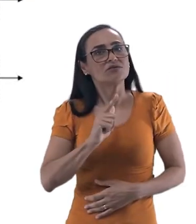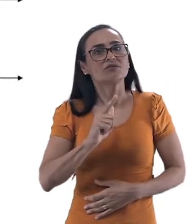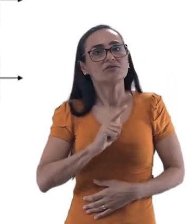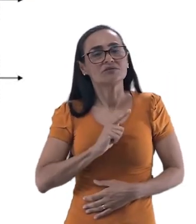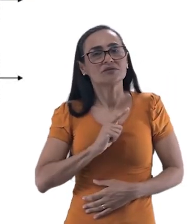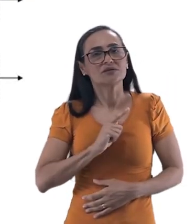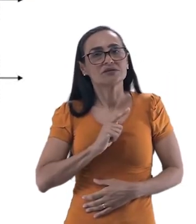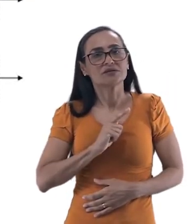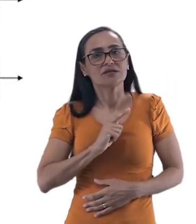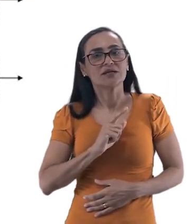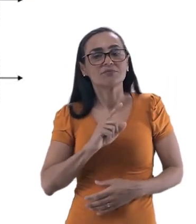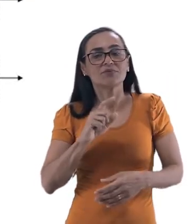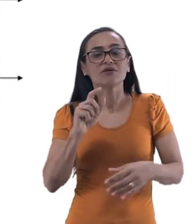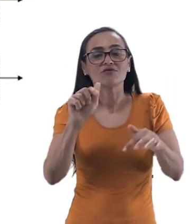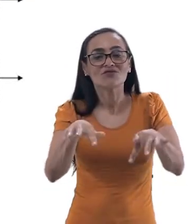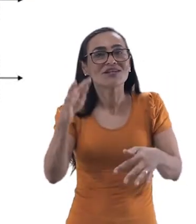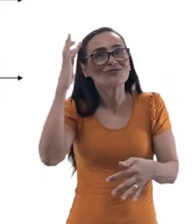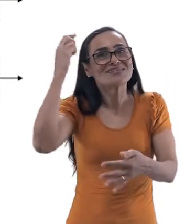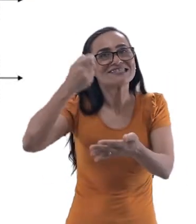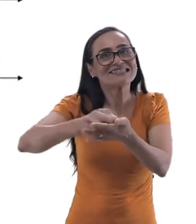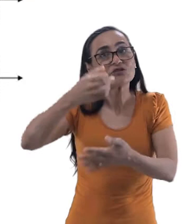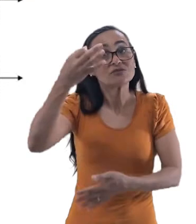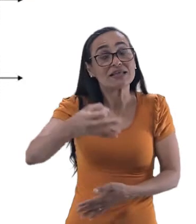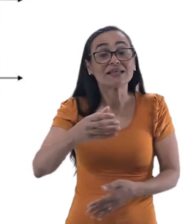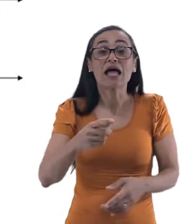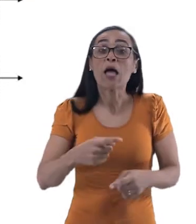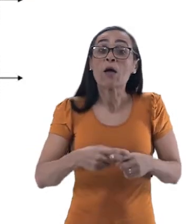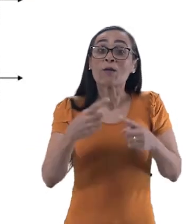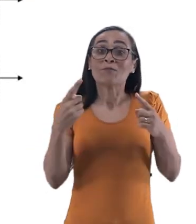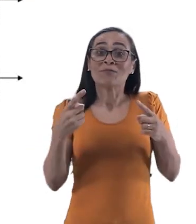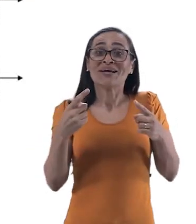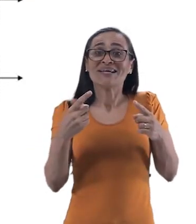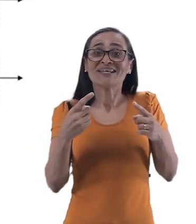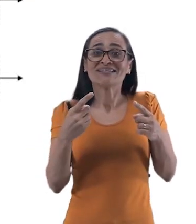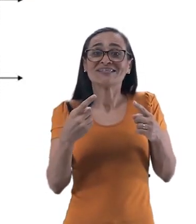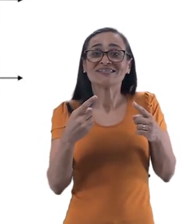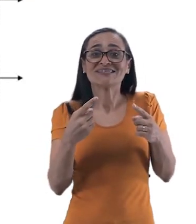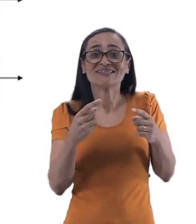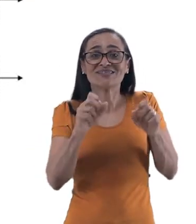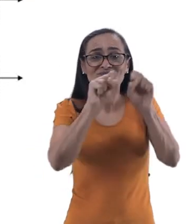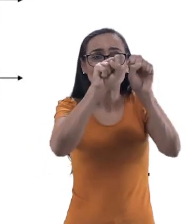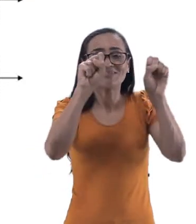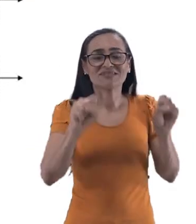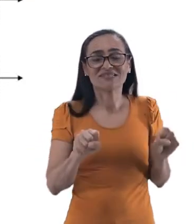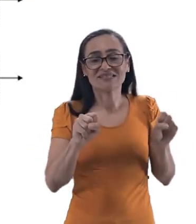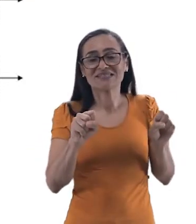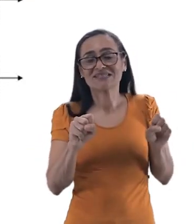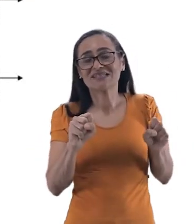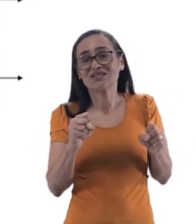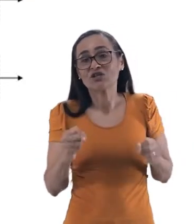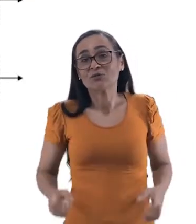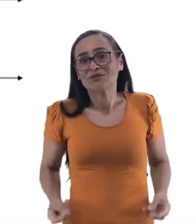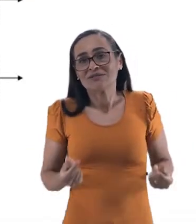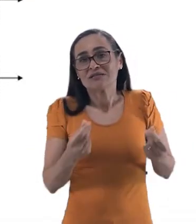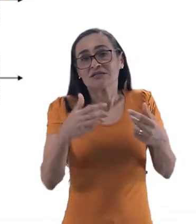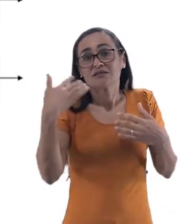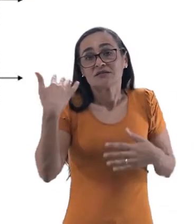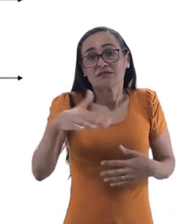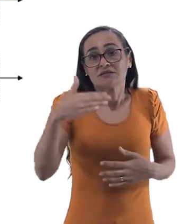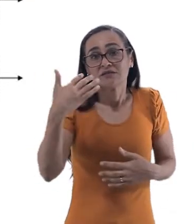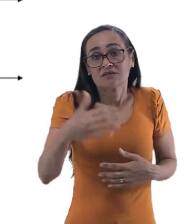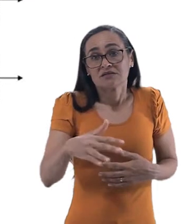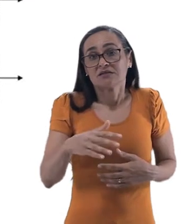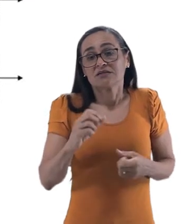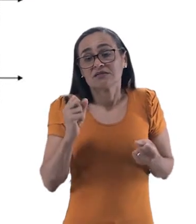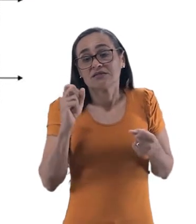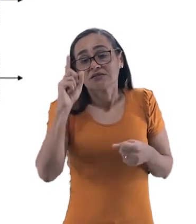esse sistema vai entregar para a tomada de decisão. No entanto, eu torno esse sistema mais dispendioso, mais